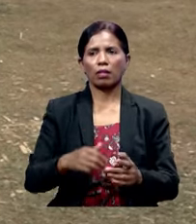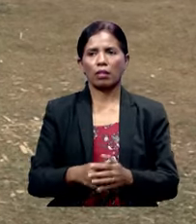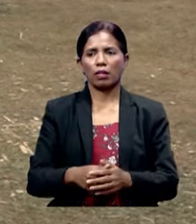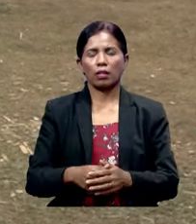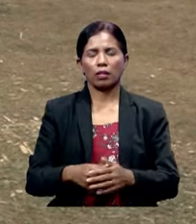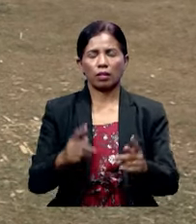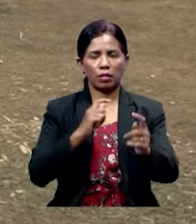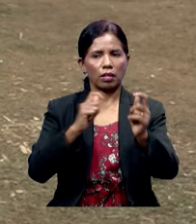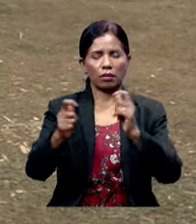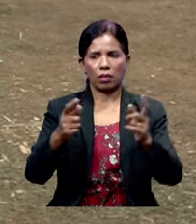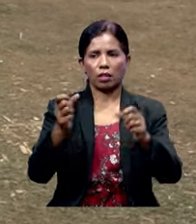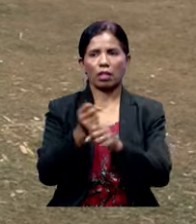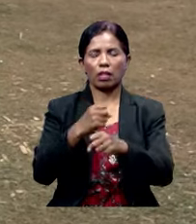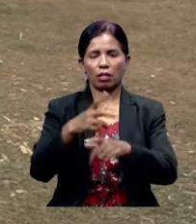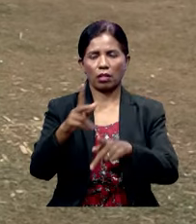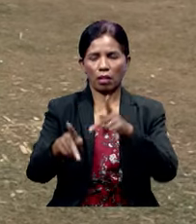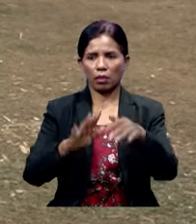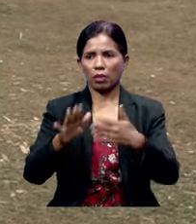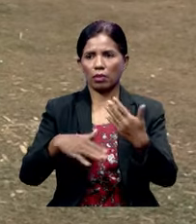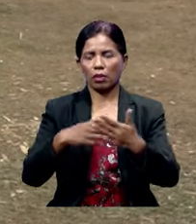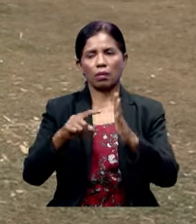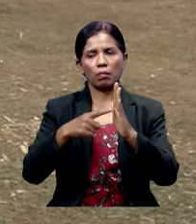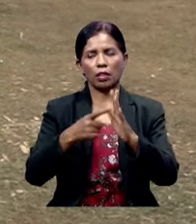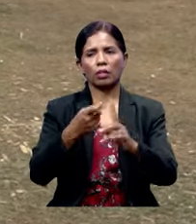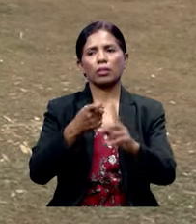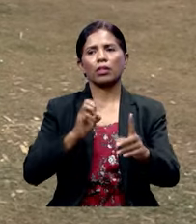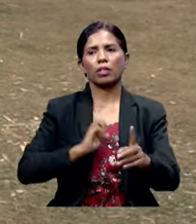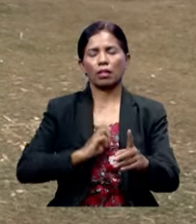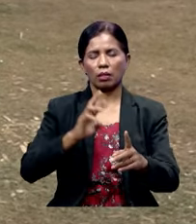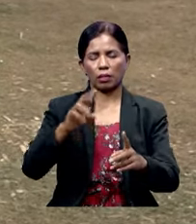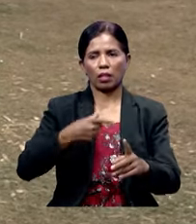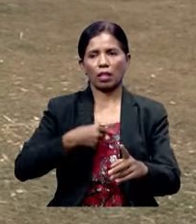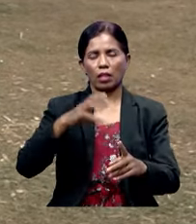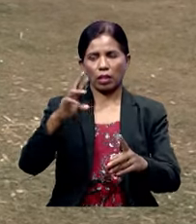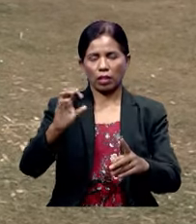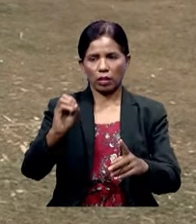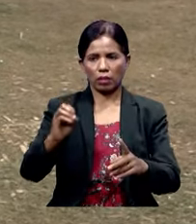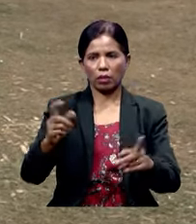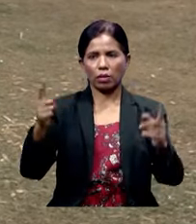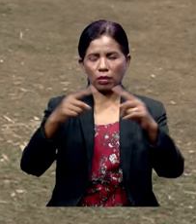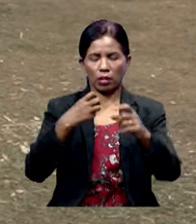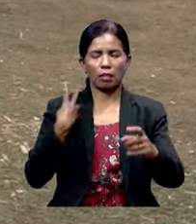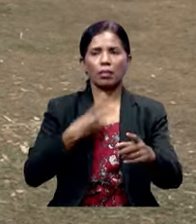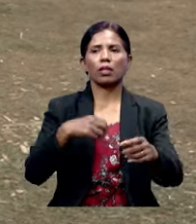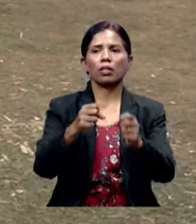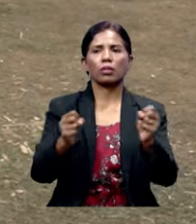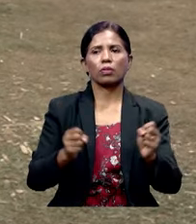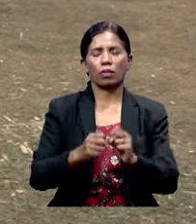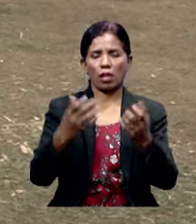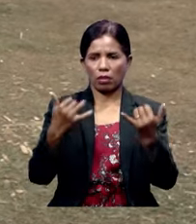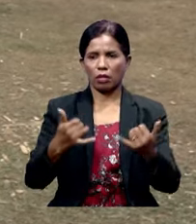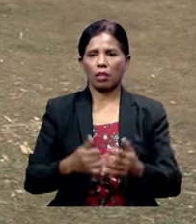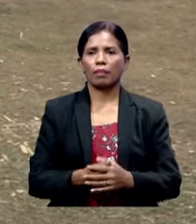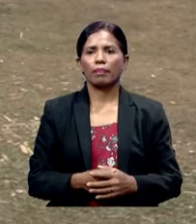transport sir na maine halo amne komunidade sir komes o sir mera glenu mai to ya sabe to amne sukulara agora dak